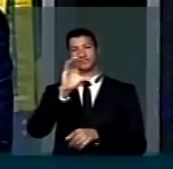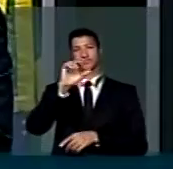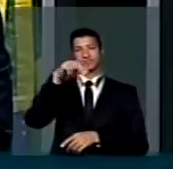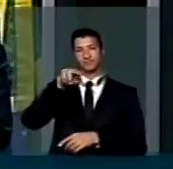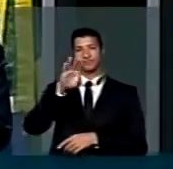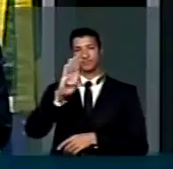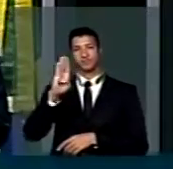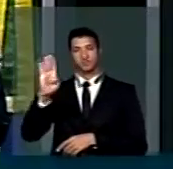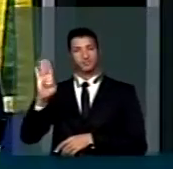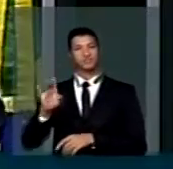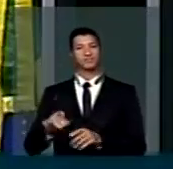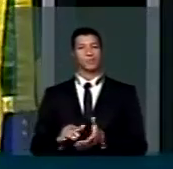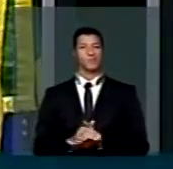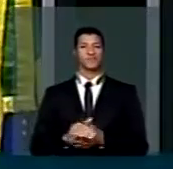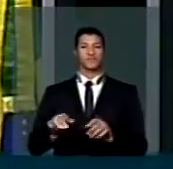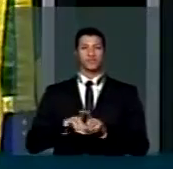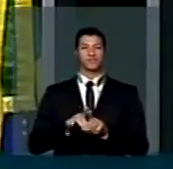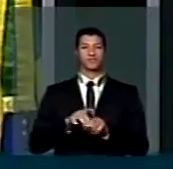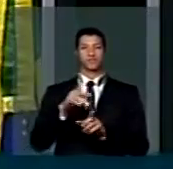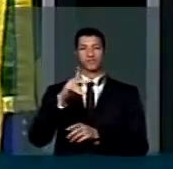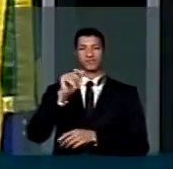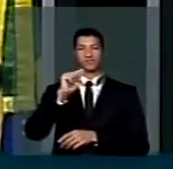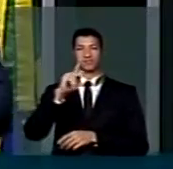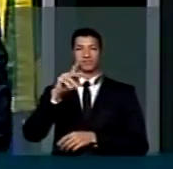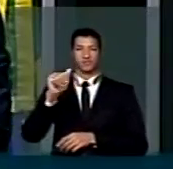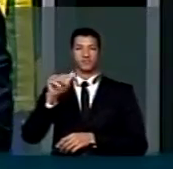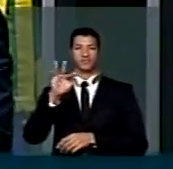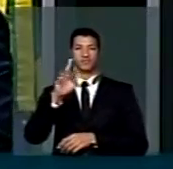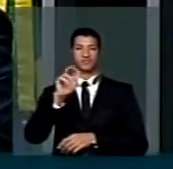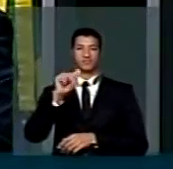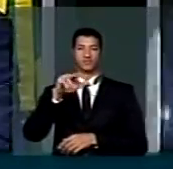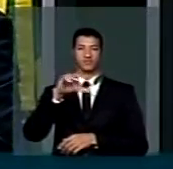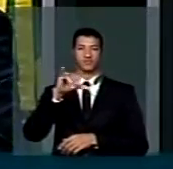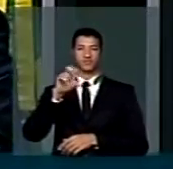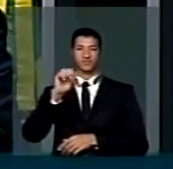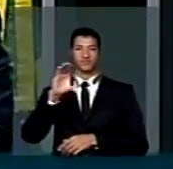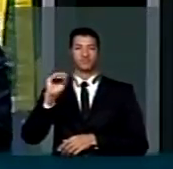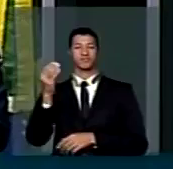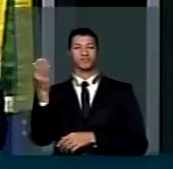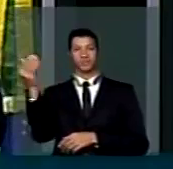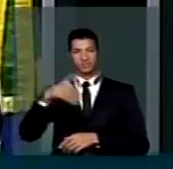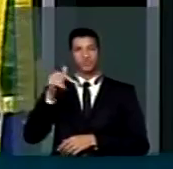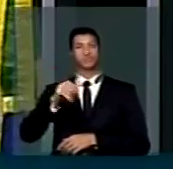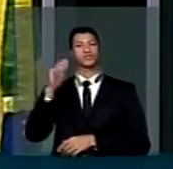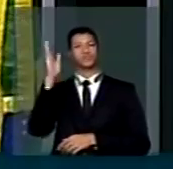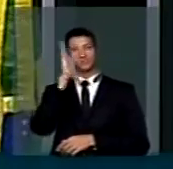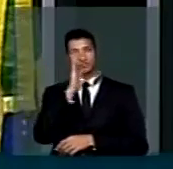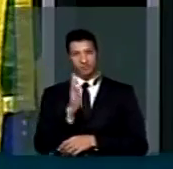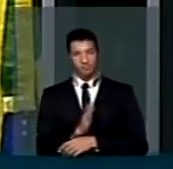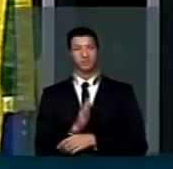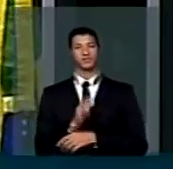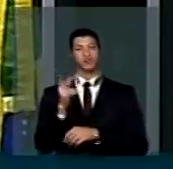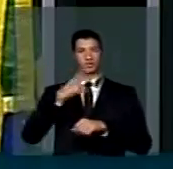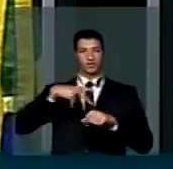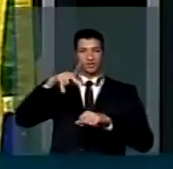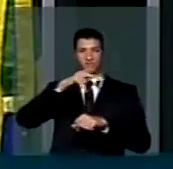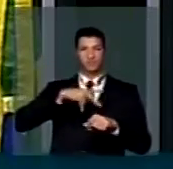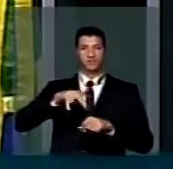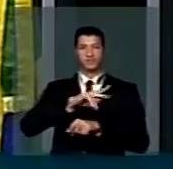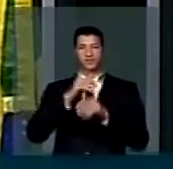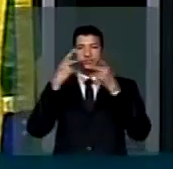CNBB, ao Papa Francisco, que veio aqui neste país